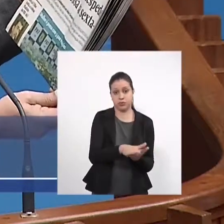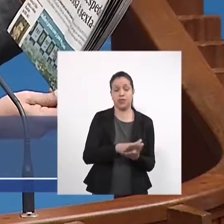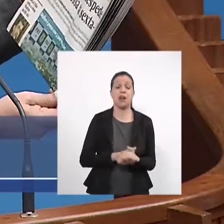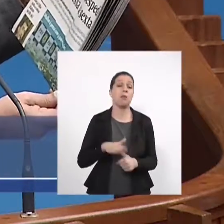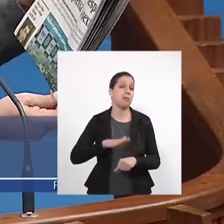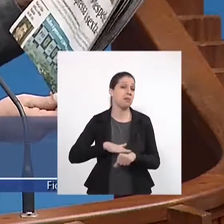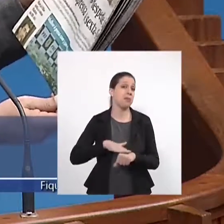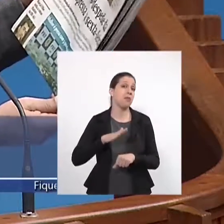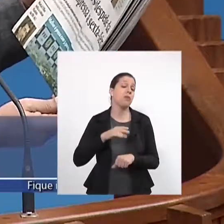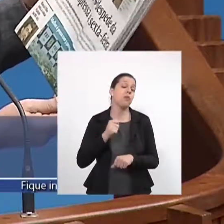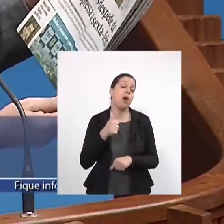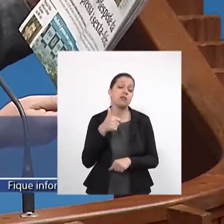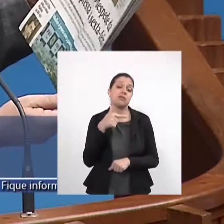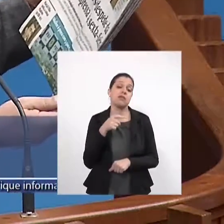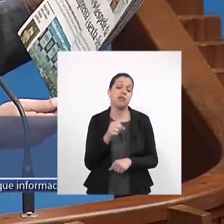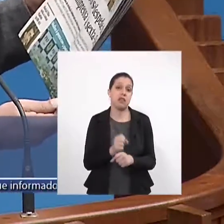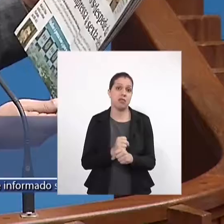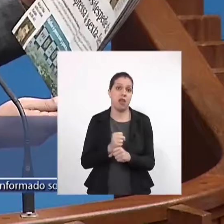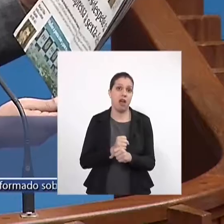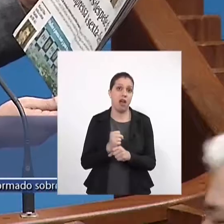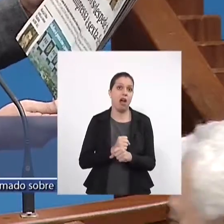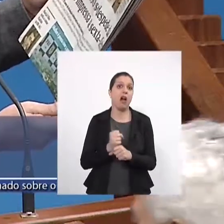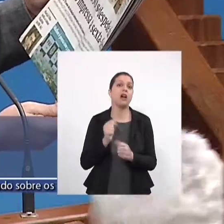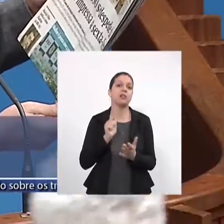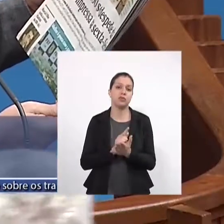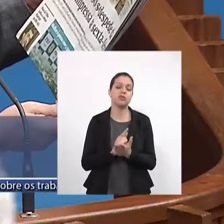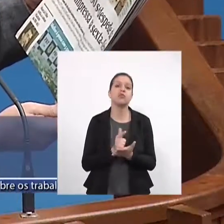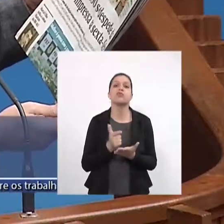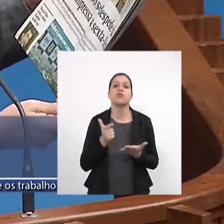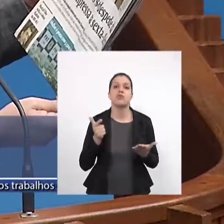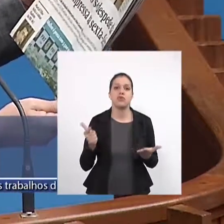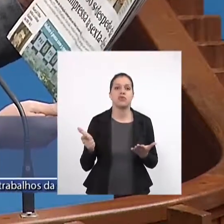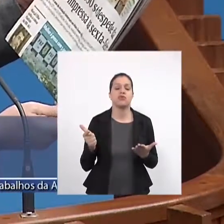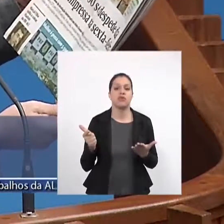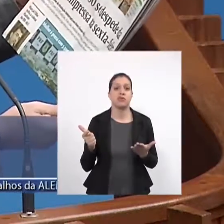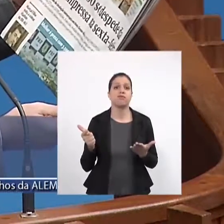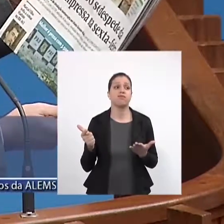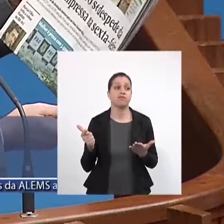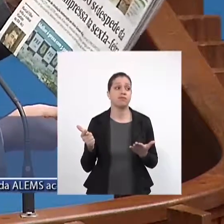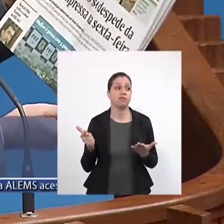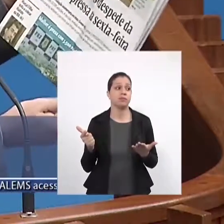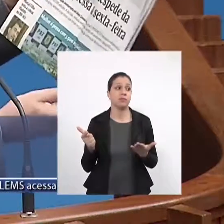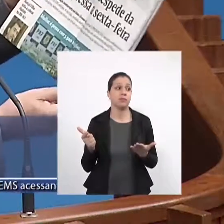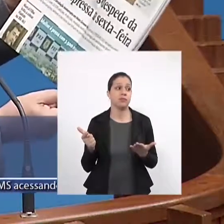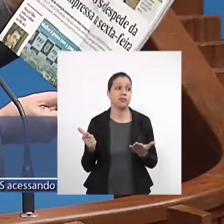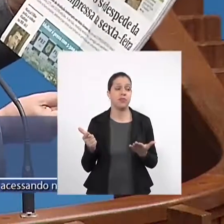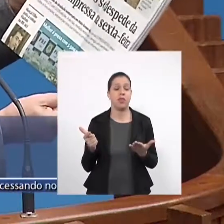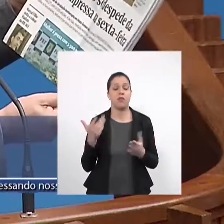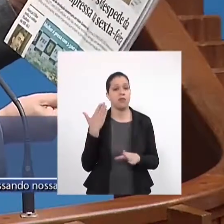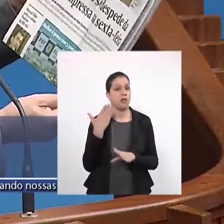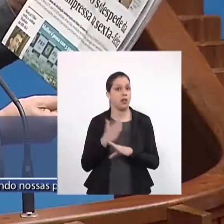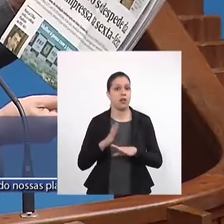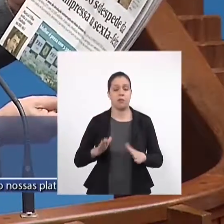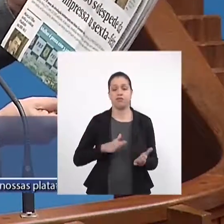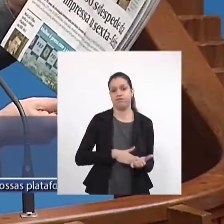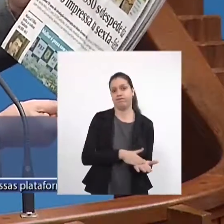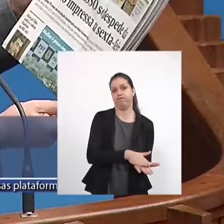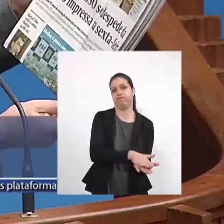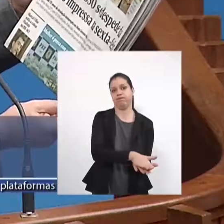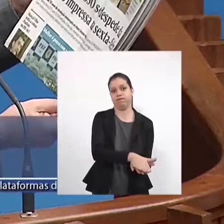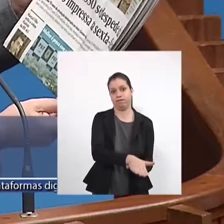circulação ininterrupta em Mato Grosso do Sul, o jornal O Progresso deixará a versão impressa na